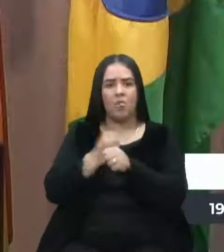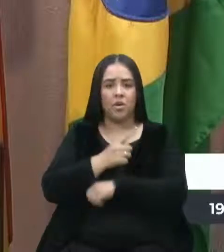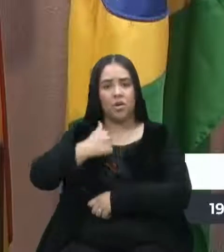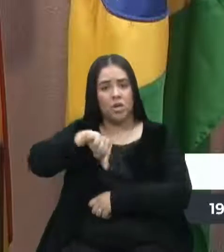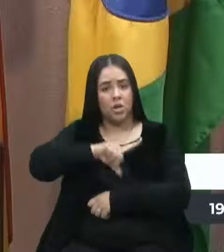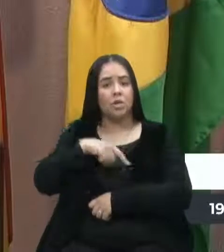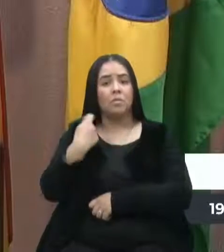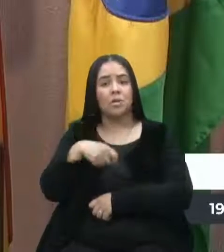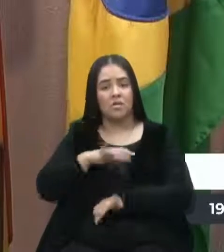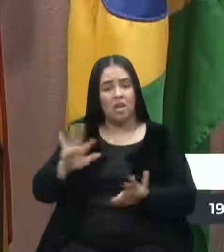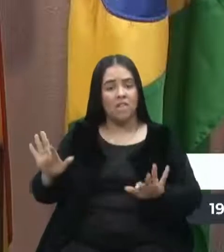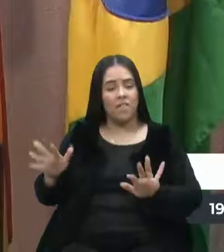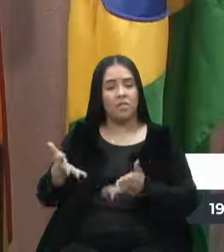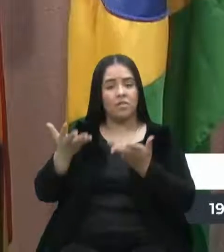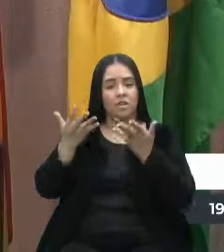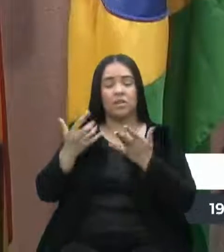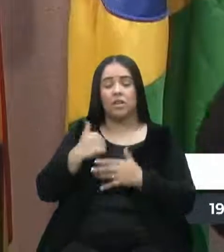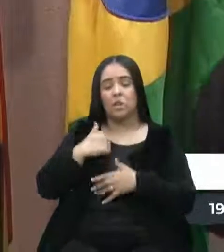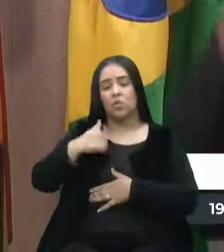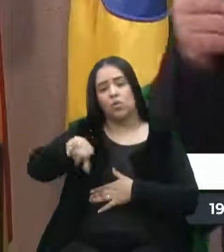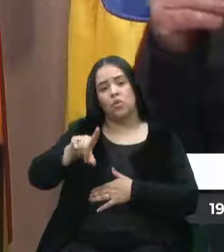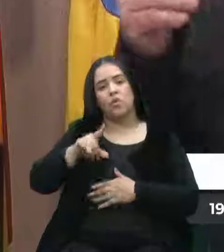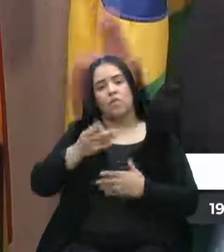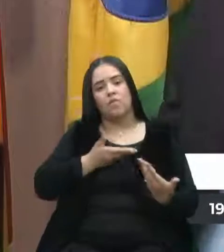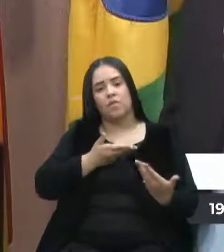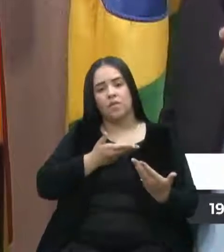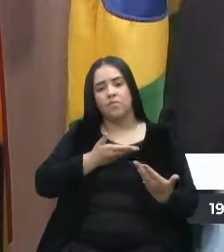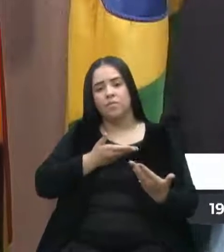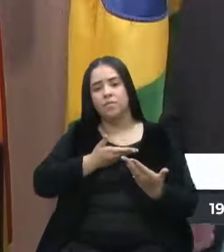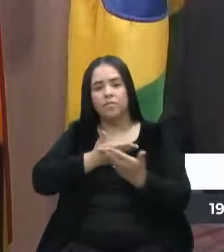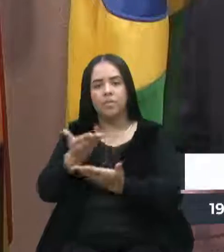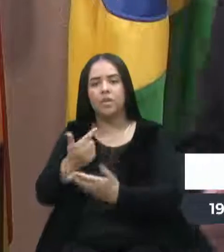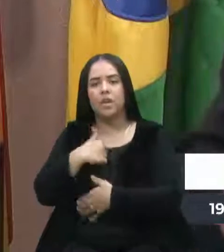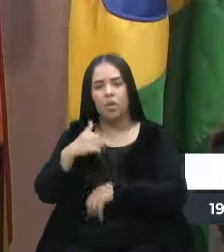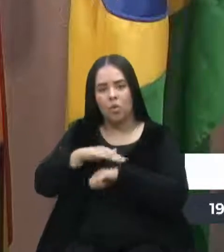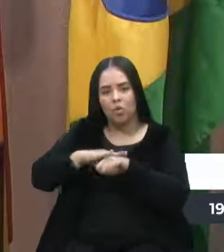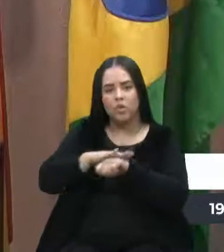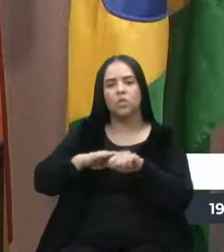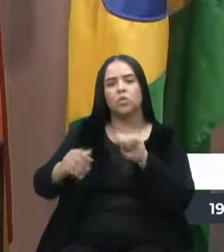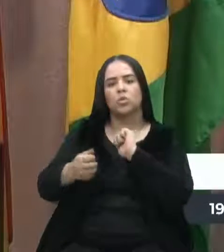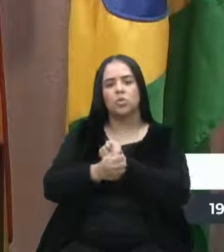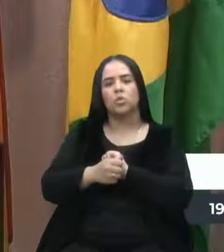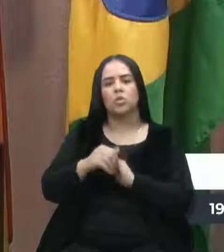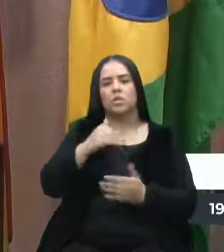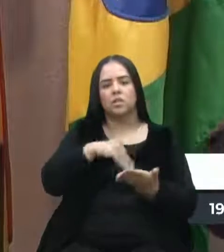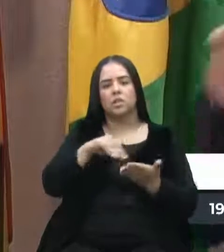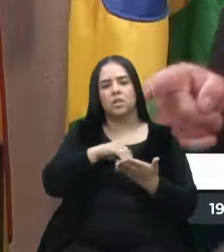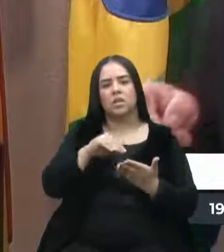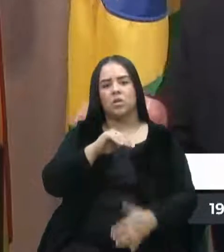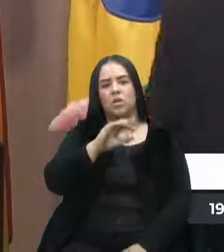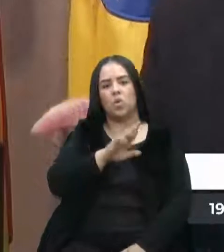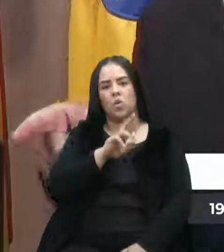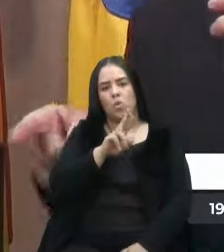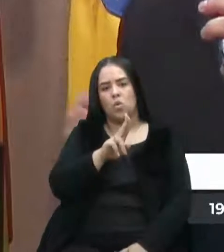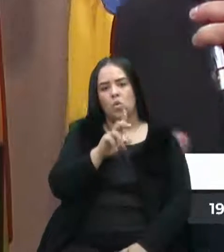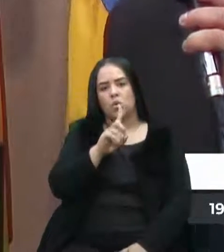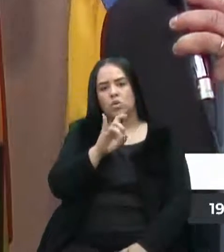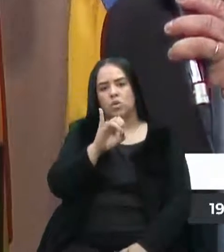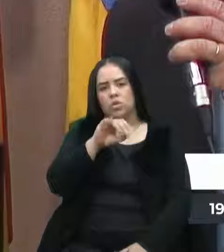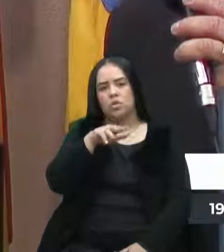próximo assunto na minha visita que eu estive lá tenho conversado com o secretário Rudimar Menegotto que nós